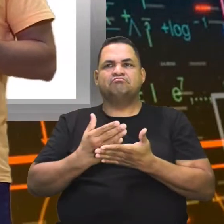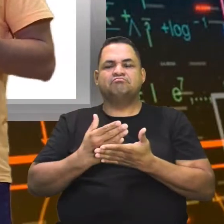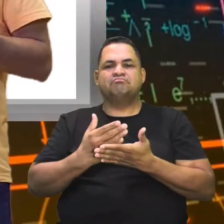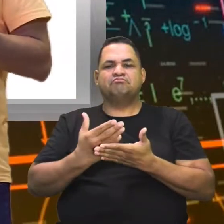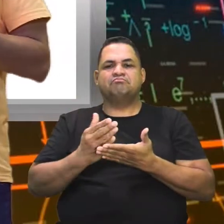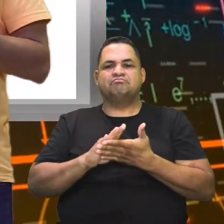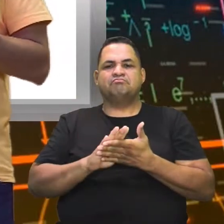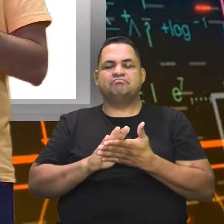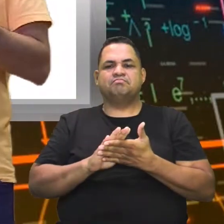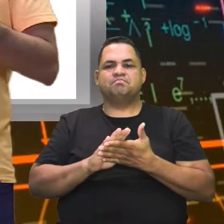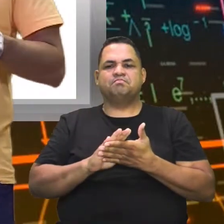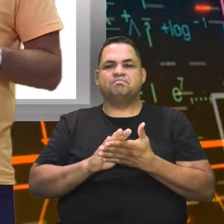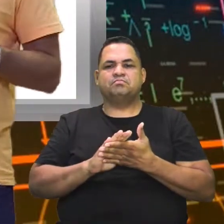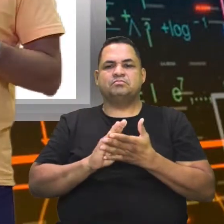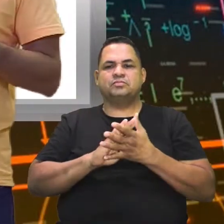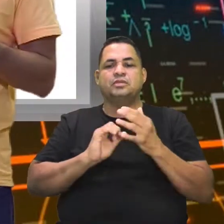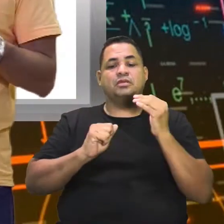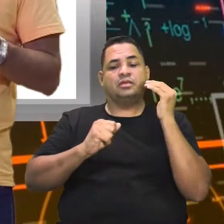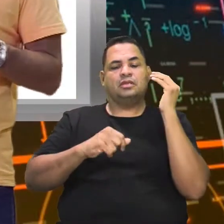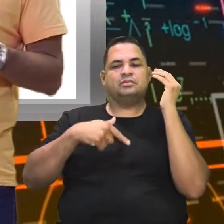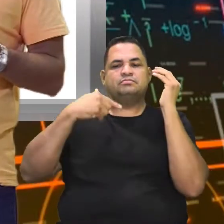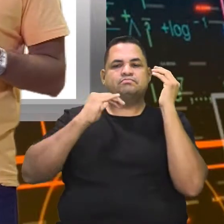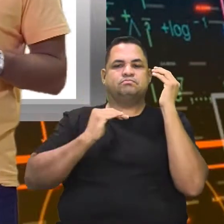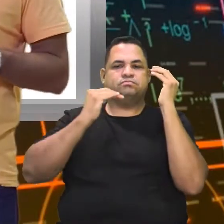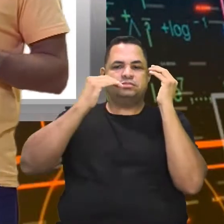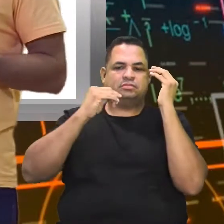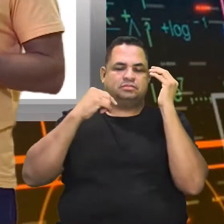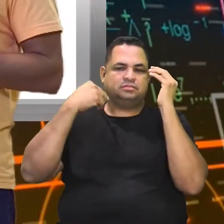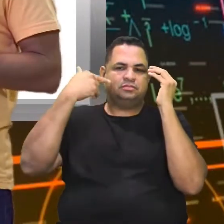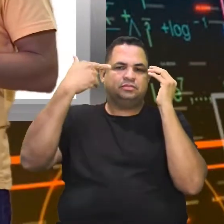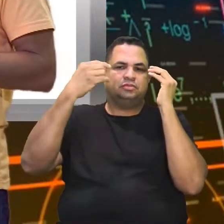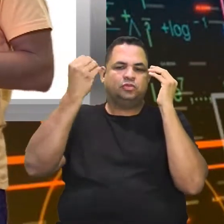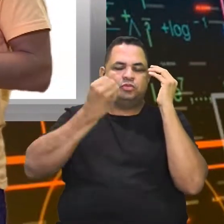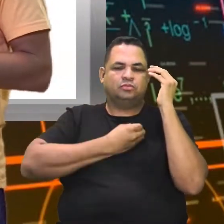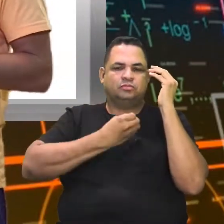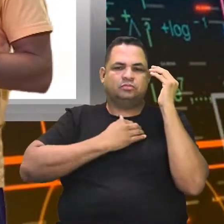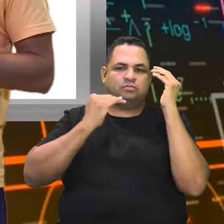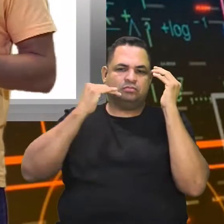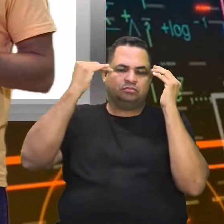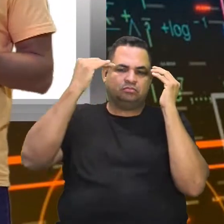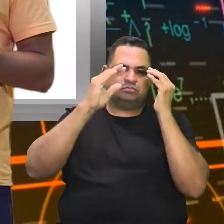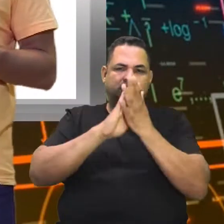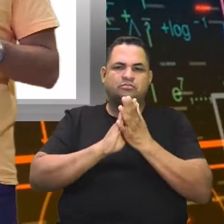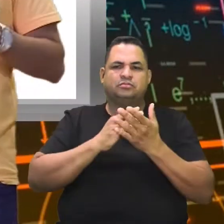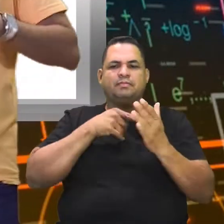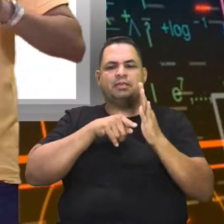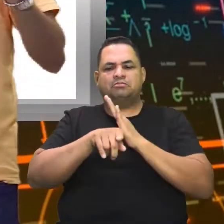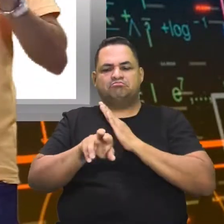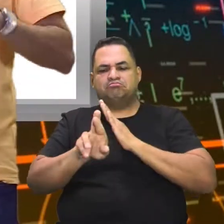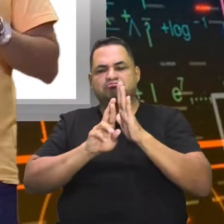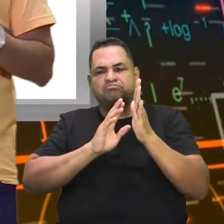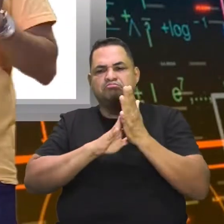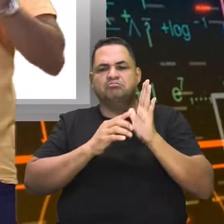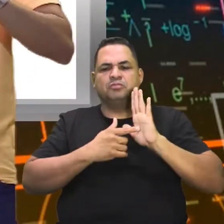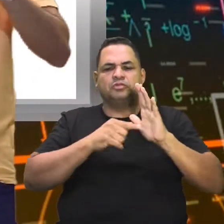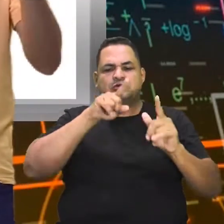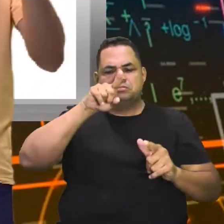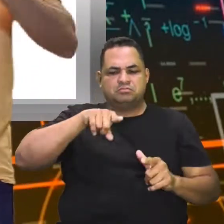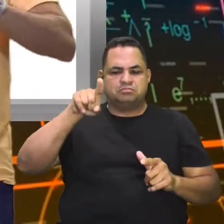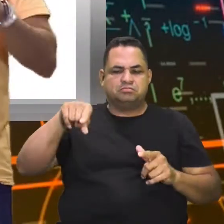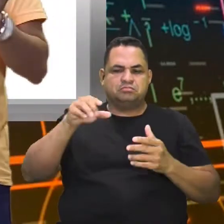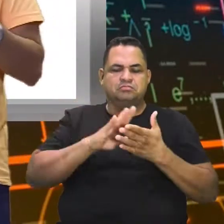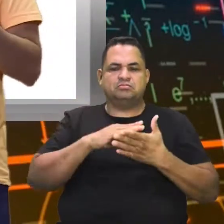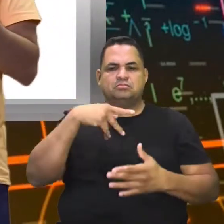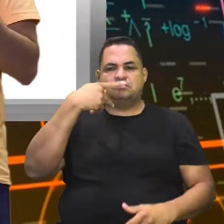aulas sobre a função exponencial. Tem também. Fizemos lá um quiz, tal, bonitinho, mostramos alguns gráficos e